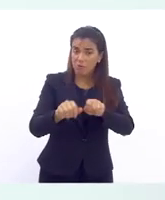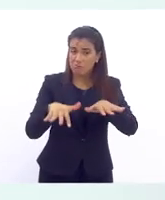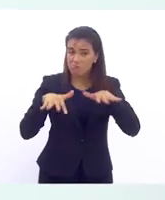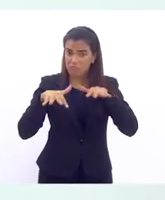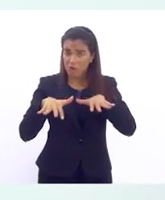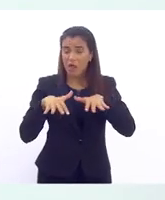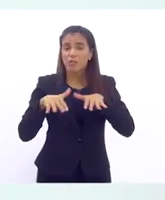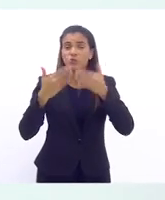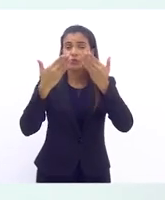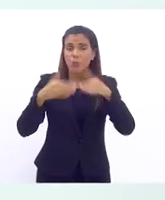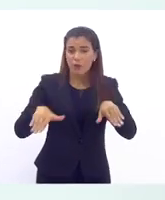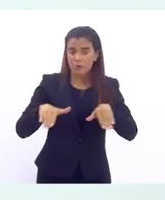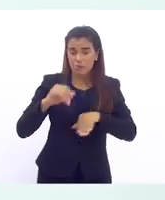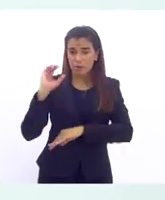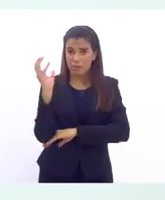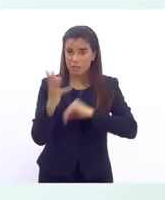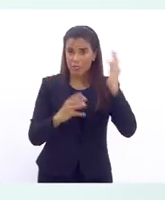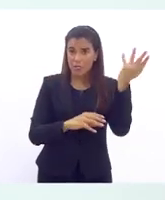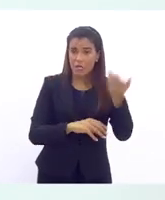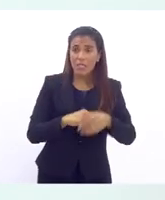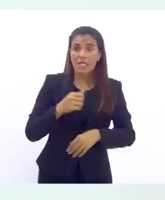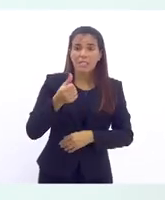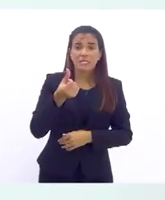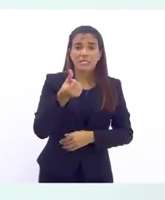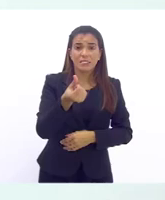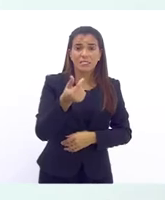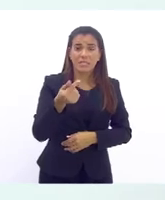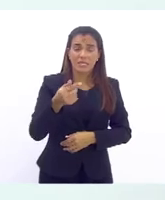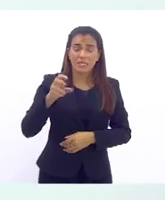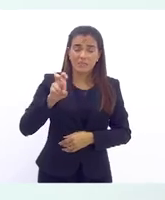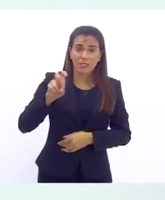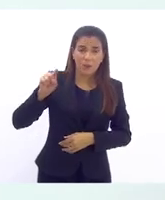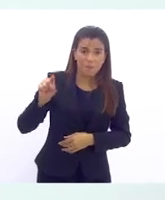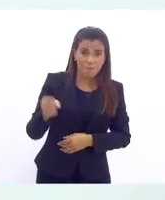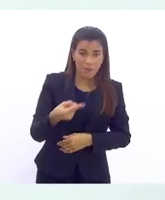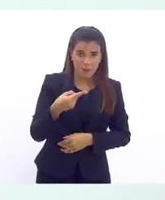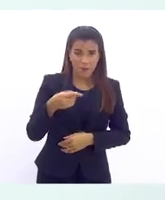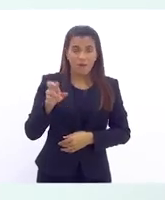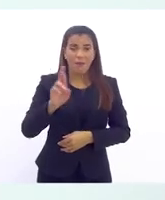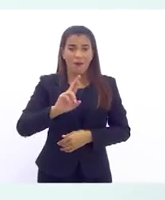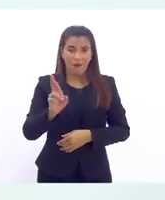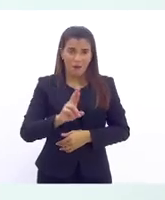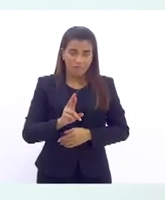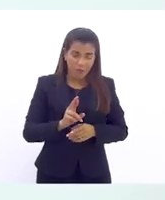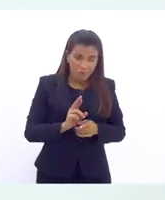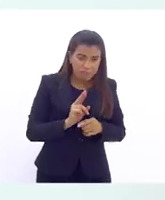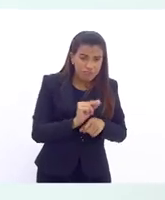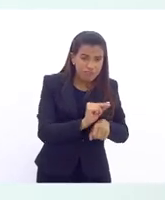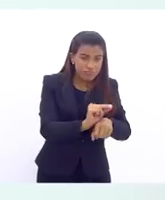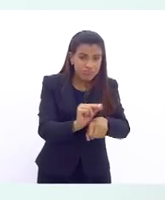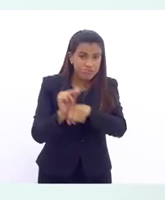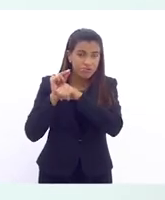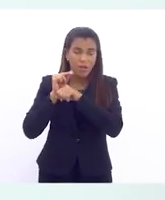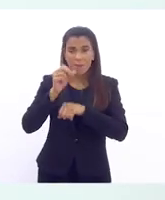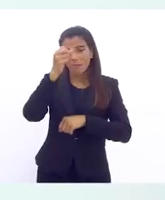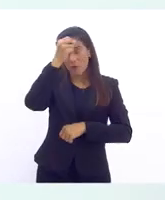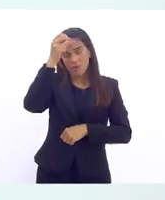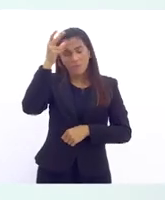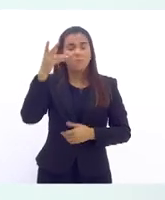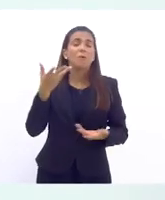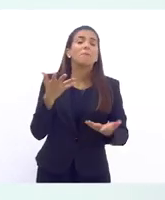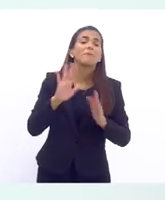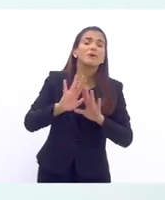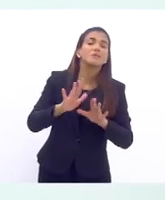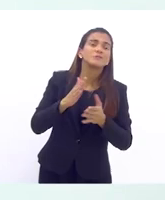compensação ambiental o valor de r$ 675 mil reais para humanidade de conservação municipal mas isso ocorre porque